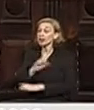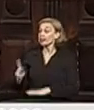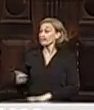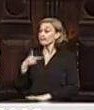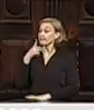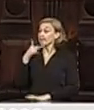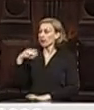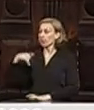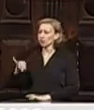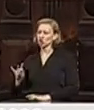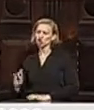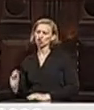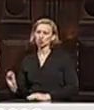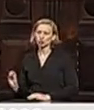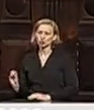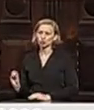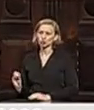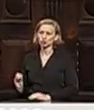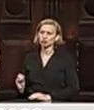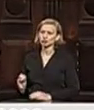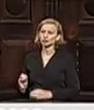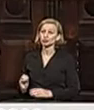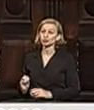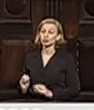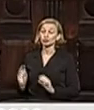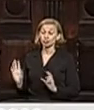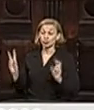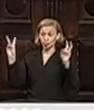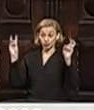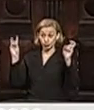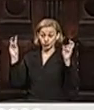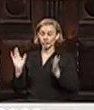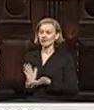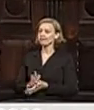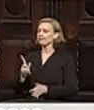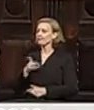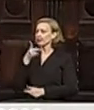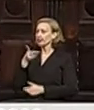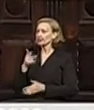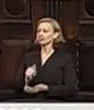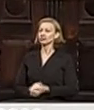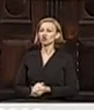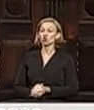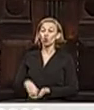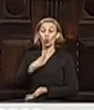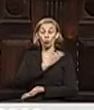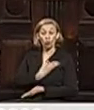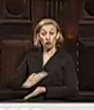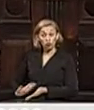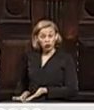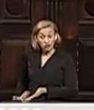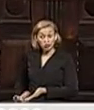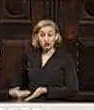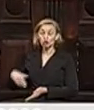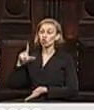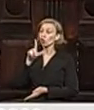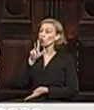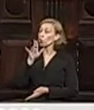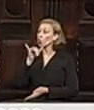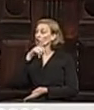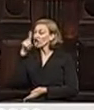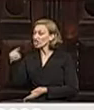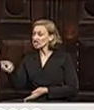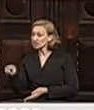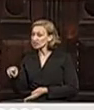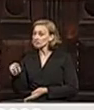Justiça textualmente, e abre aspas, dizendo que o governador Luiz Fernando Pezão